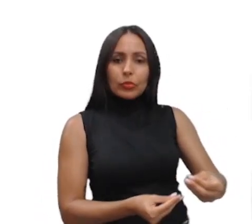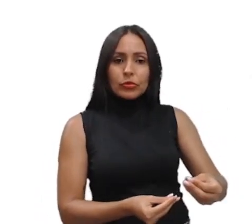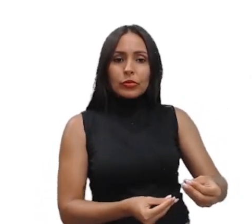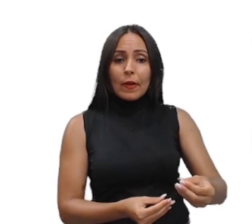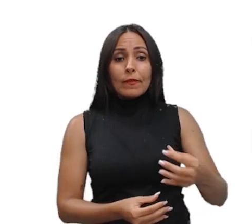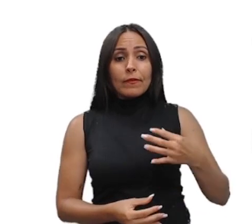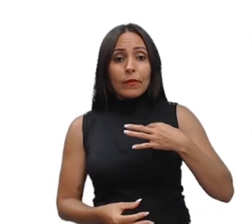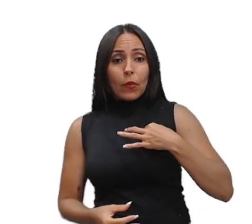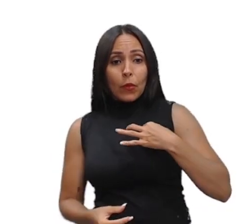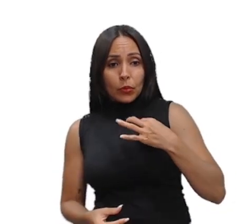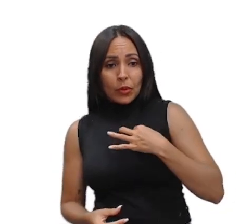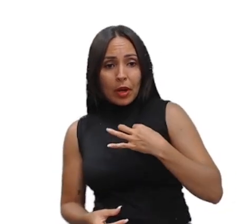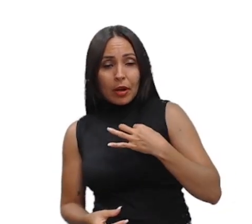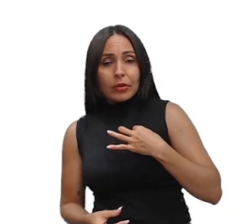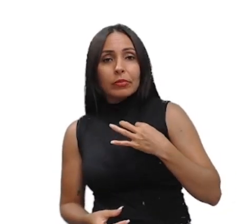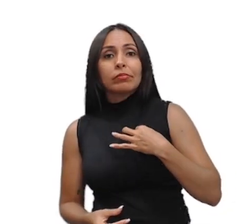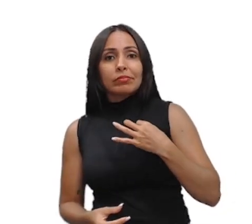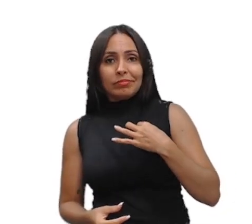bens